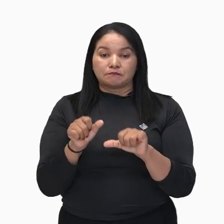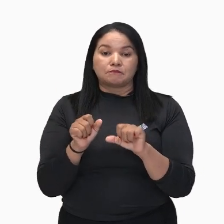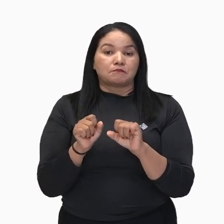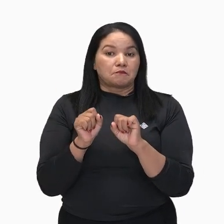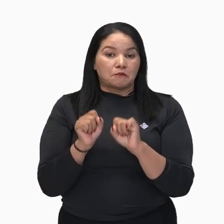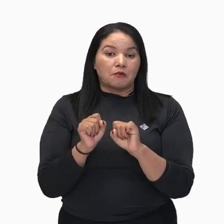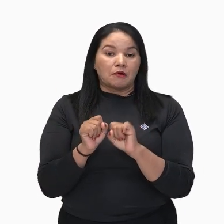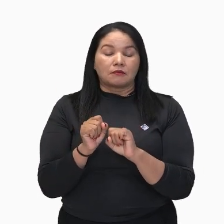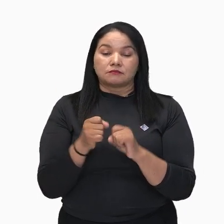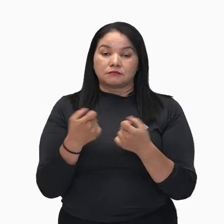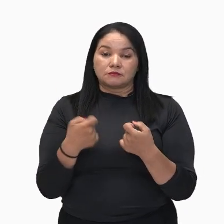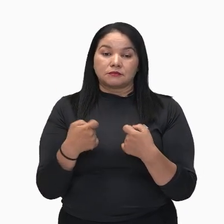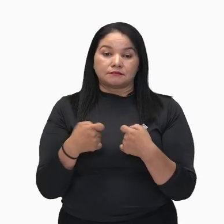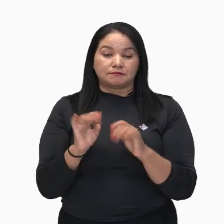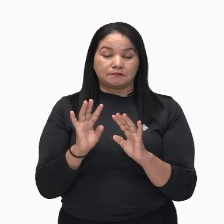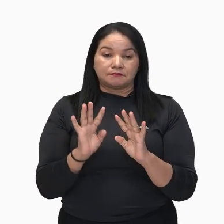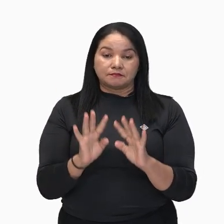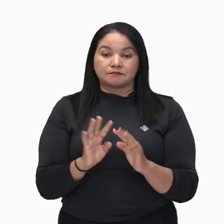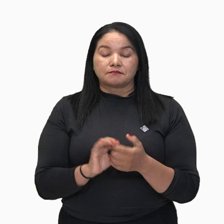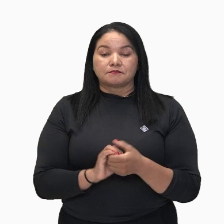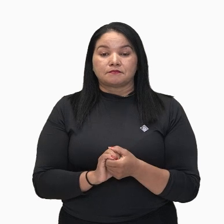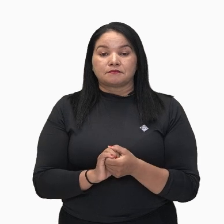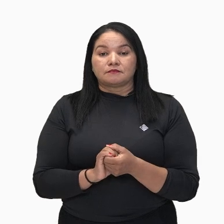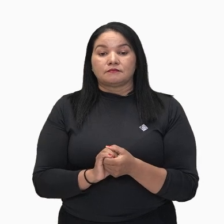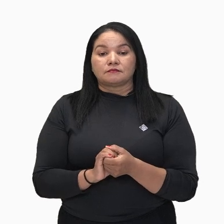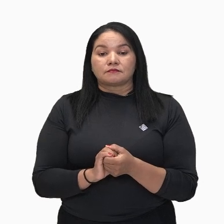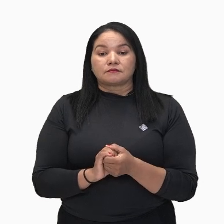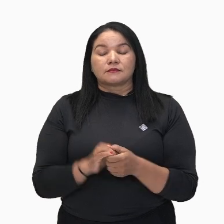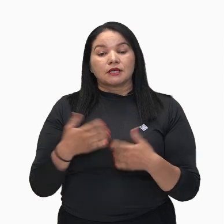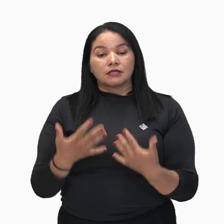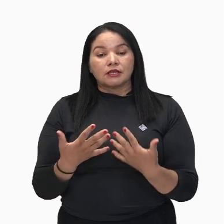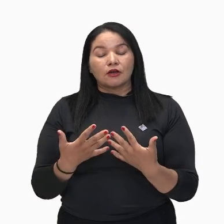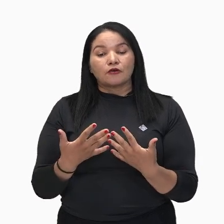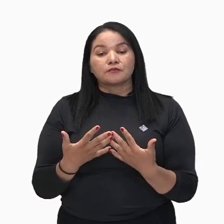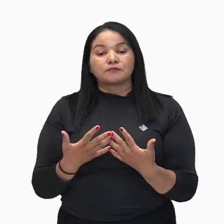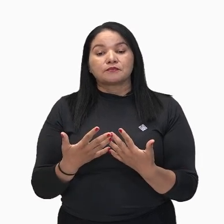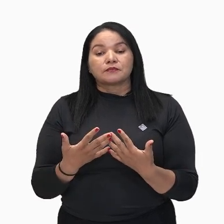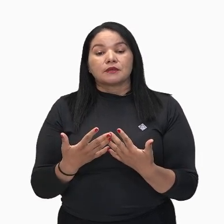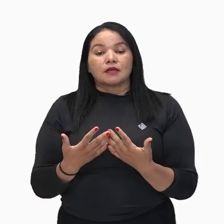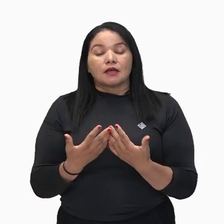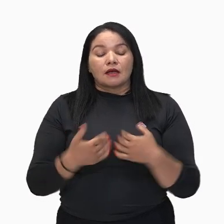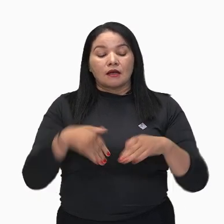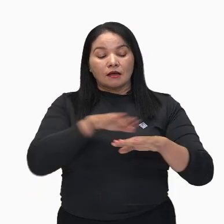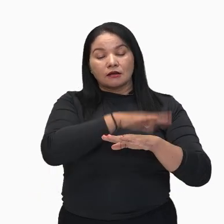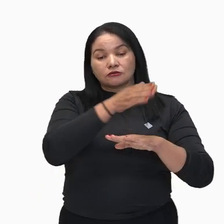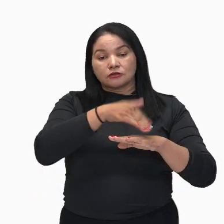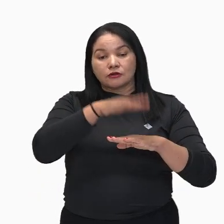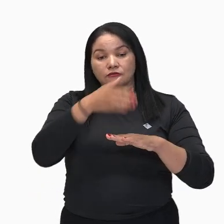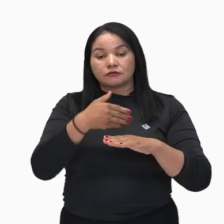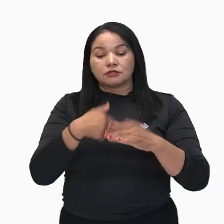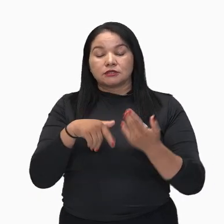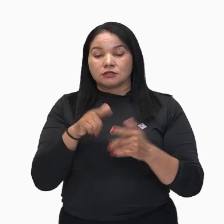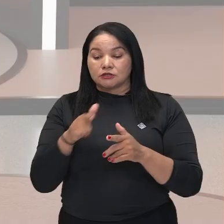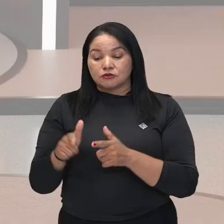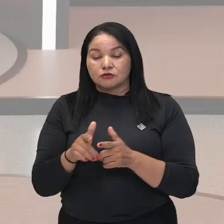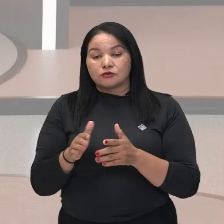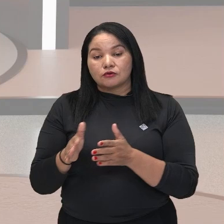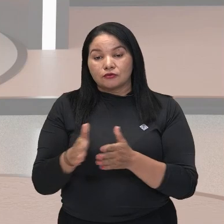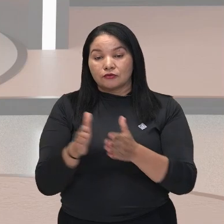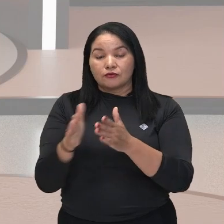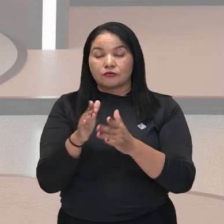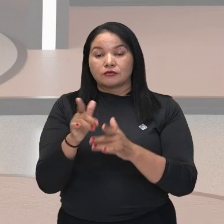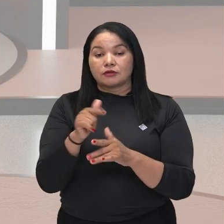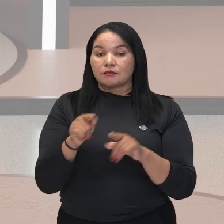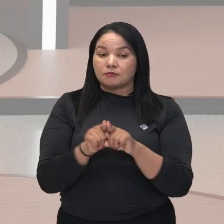bastante delicada, tá bom? Mas além da parte da hidrografia, do relevo, também não podemos esquecer a parte do clima e